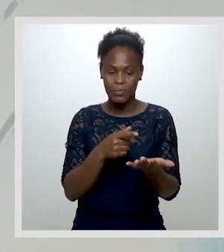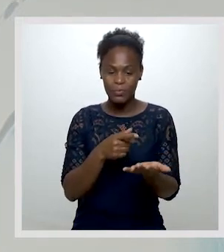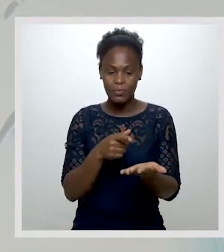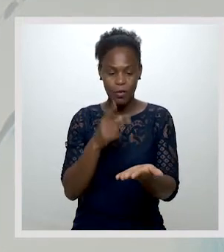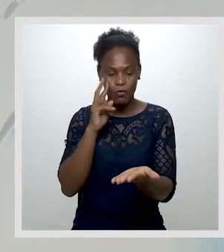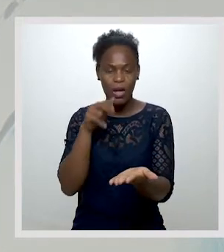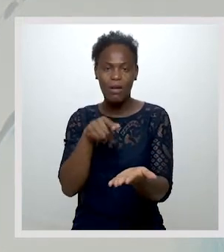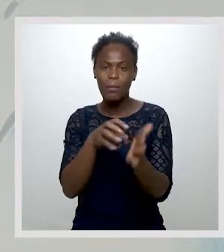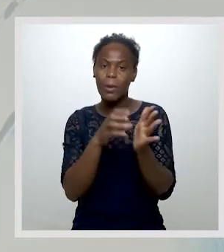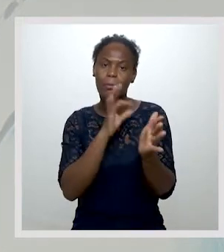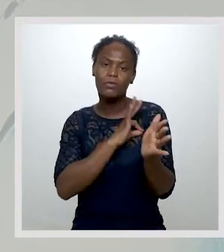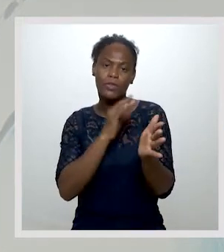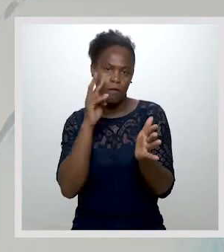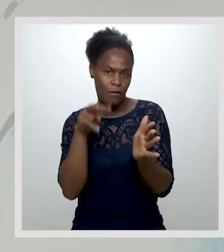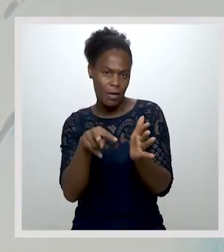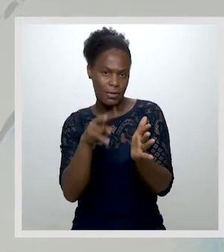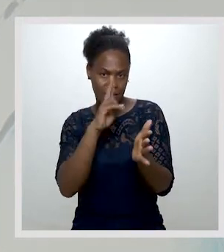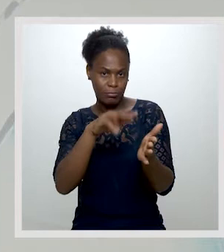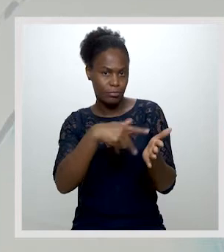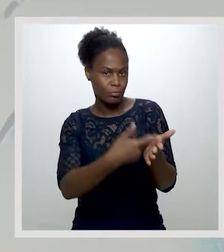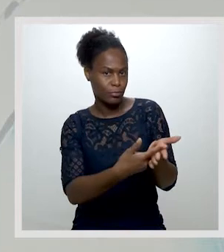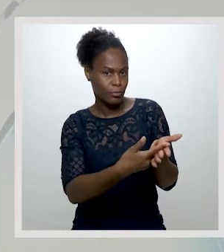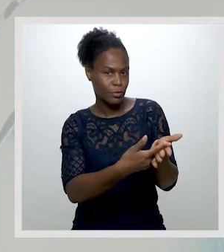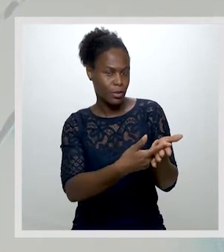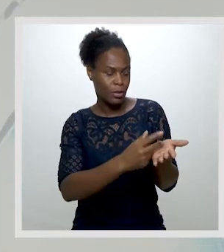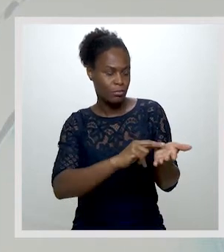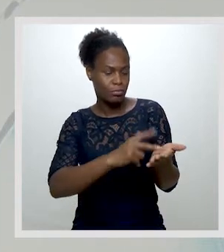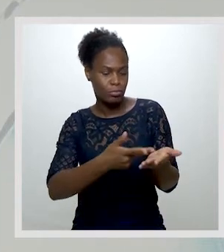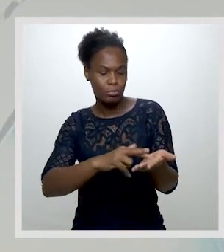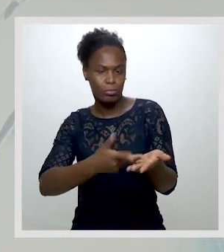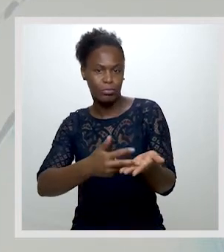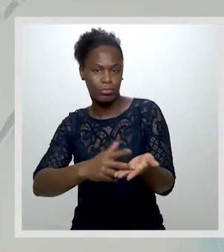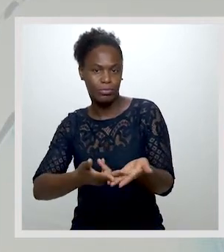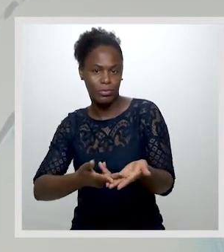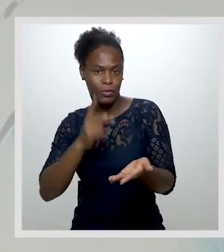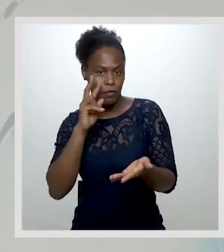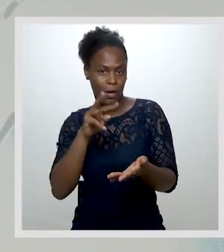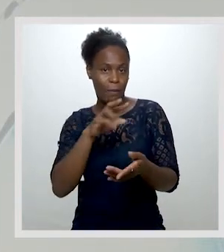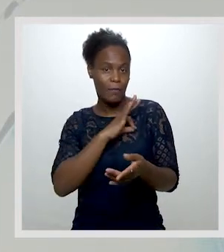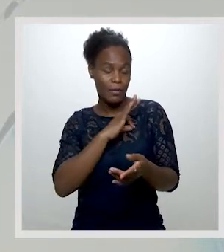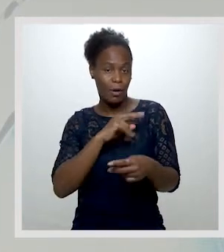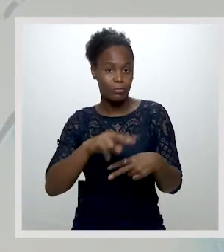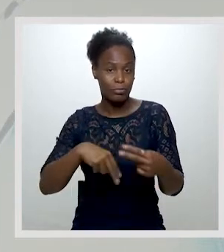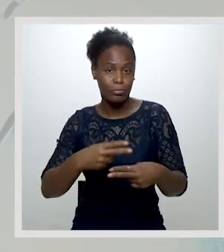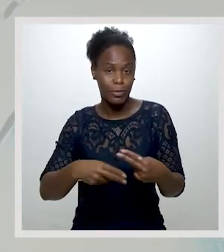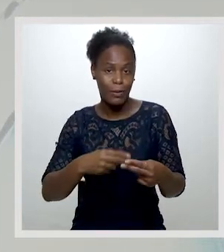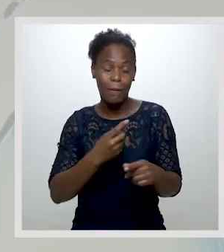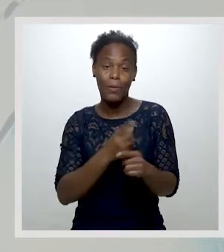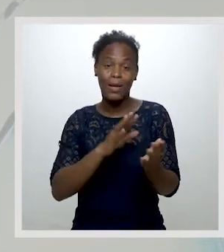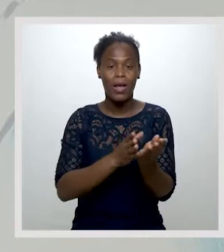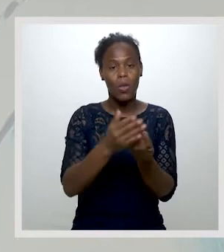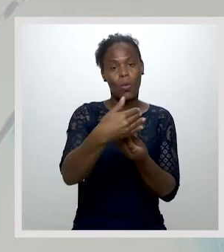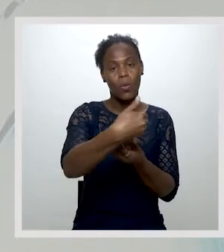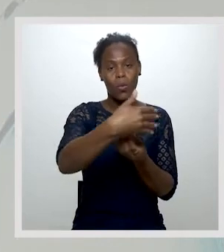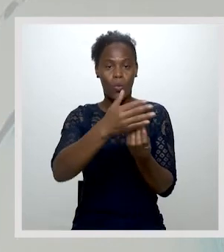o cone deitado, o cone rola, não é? Porque tem superfície curva. Mas